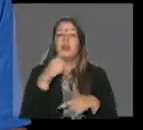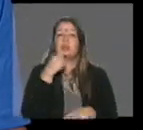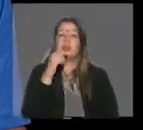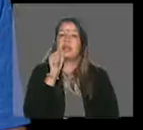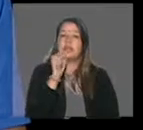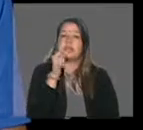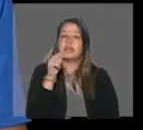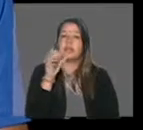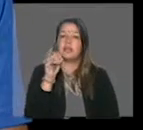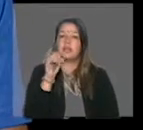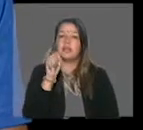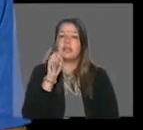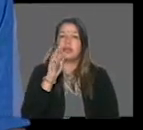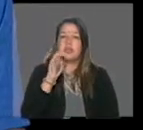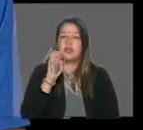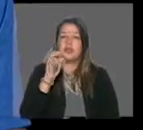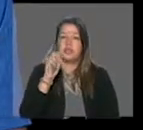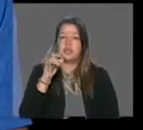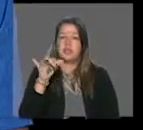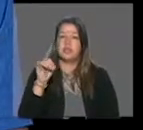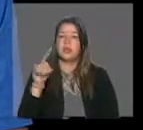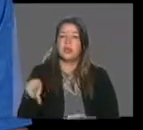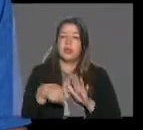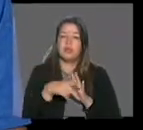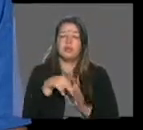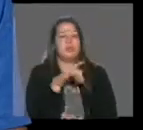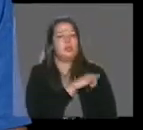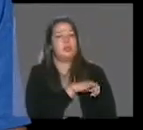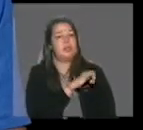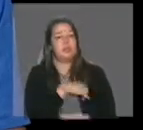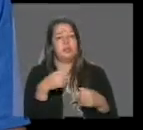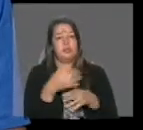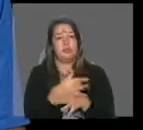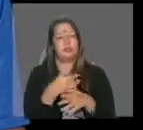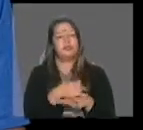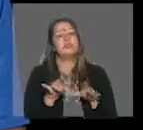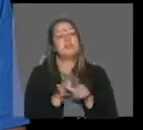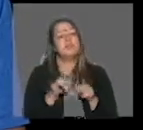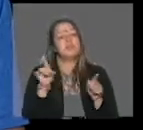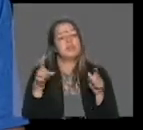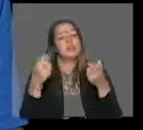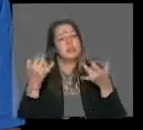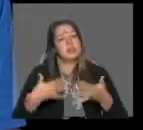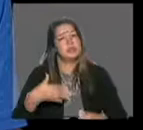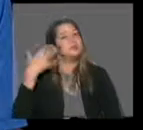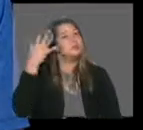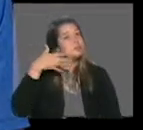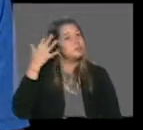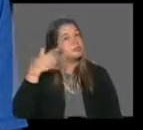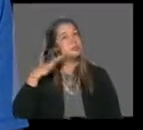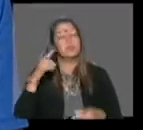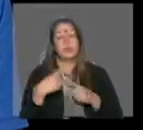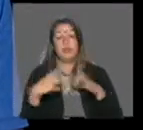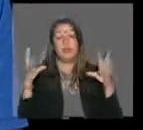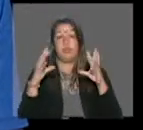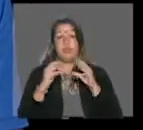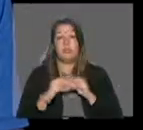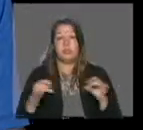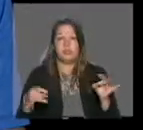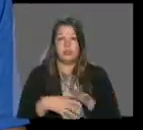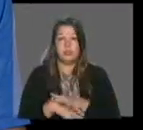com a cidade. Mas já cabia uma apresentação e um discurso de encerramento pelo que é a conclusão do filme,